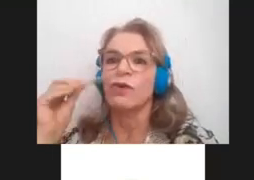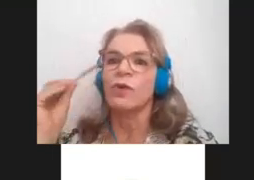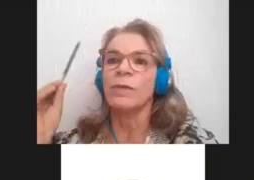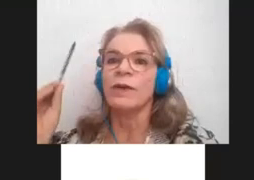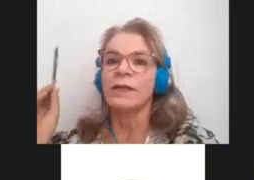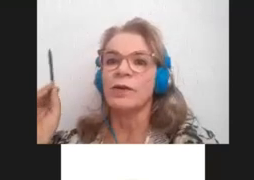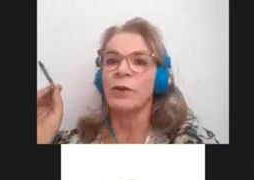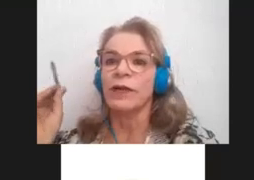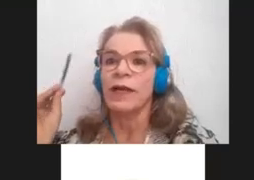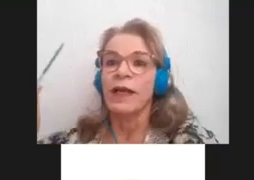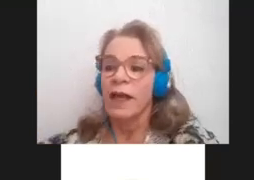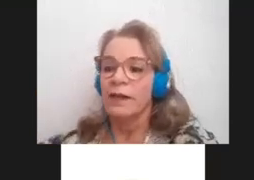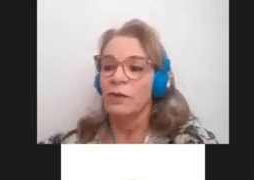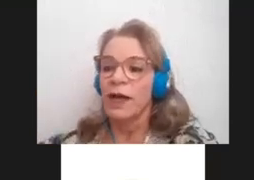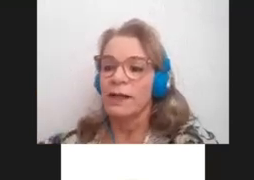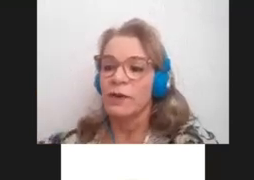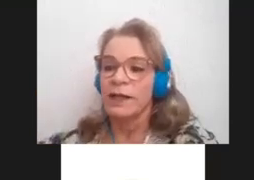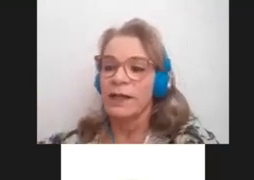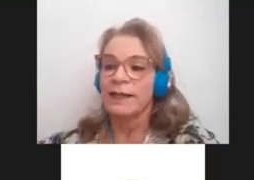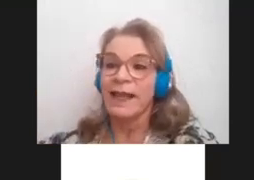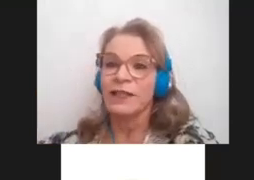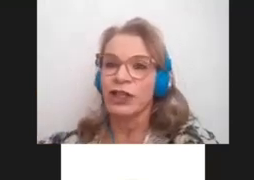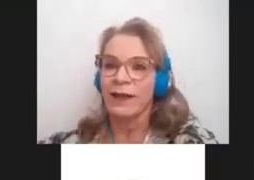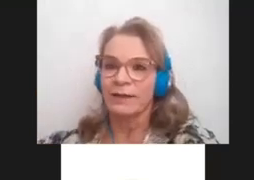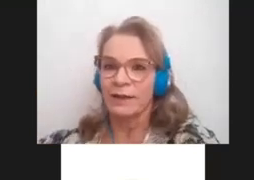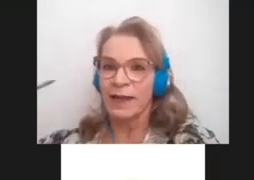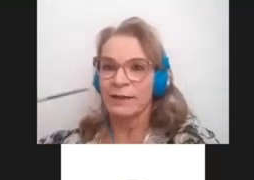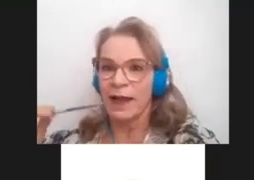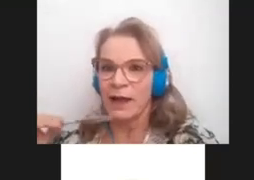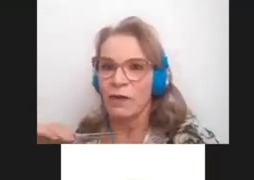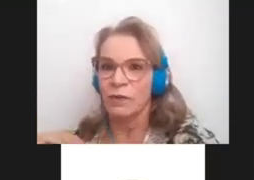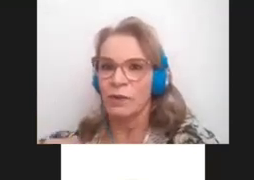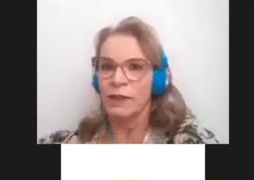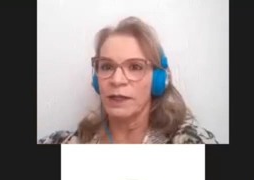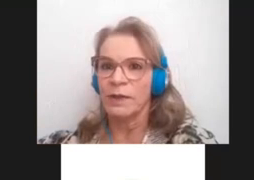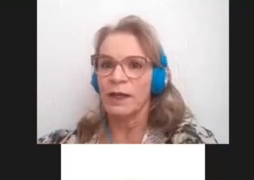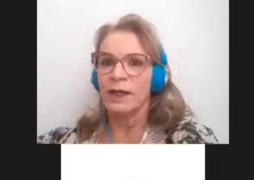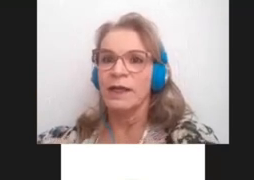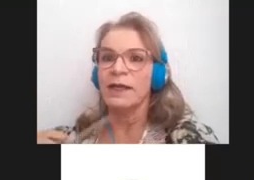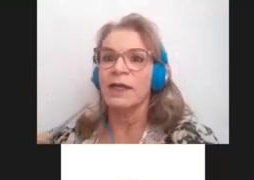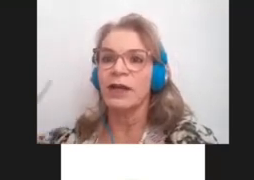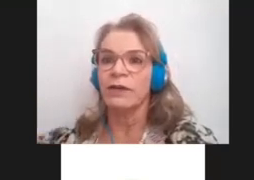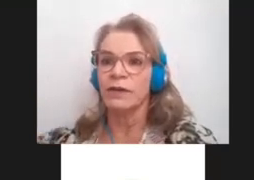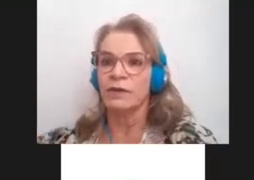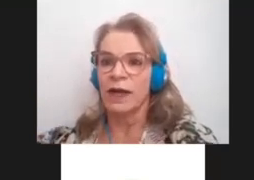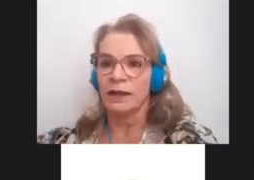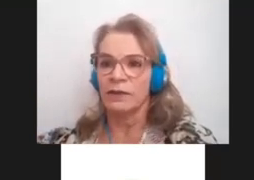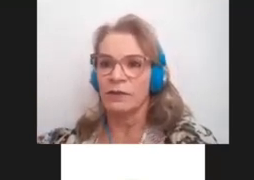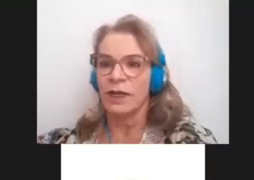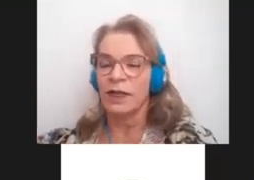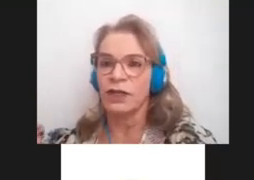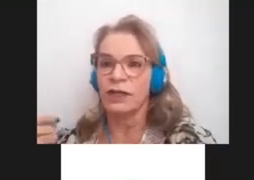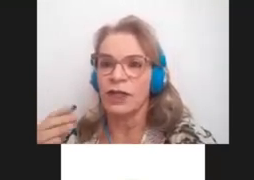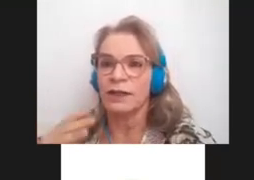Deixa eu complementar só um pouquinho. No caso aí, quem está com o problema e quem já foi